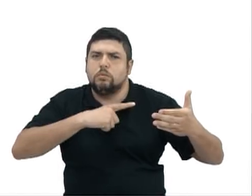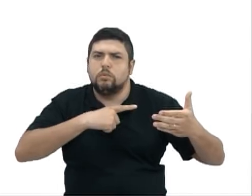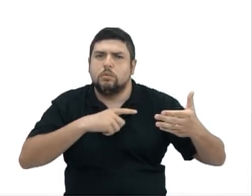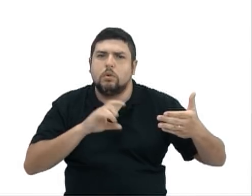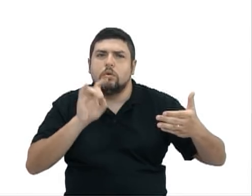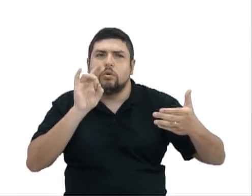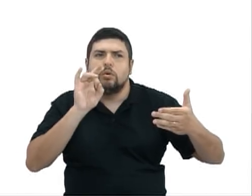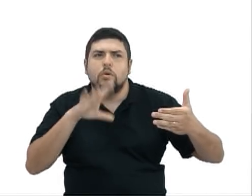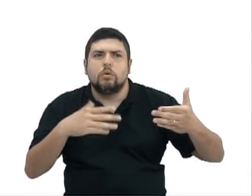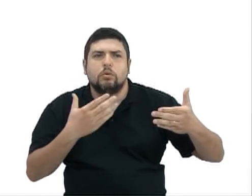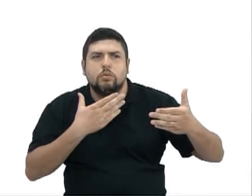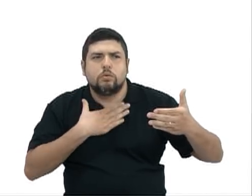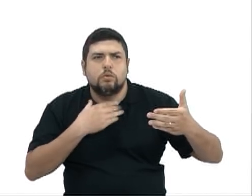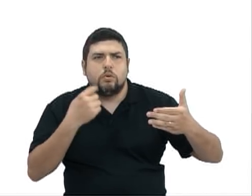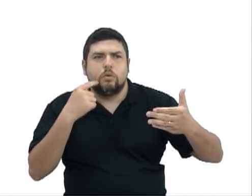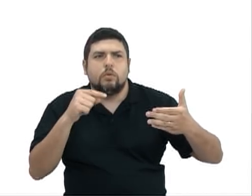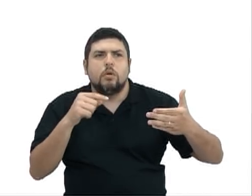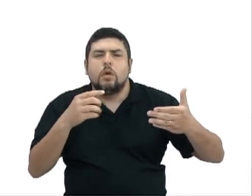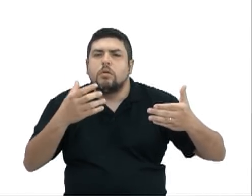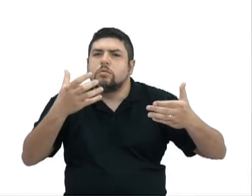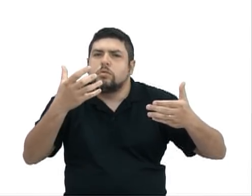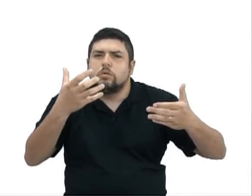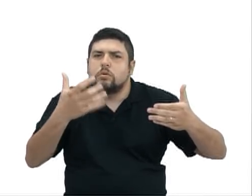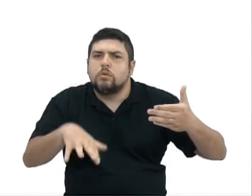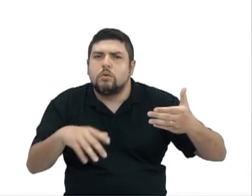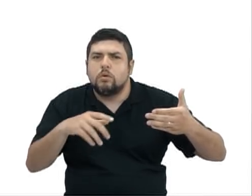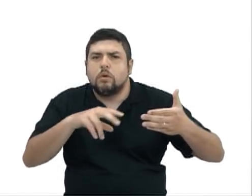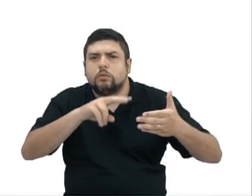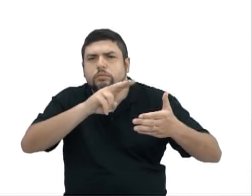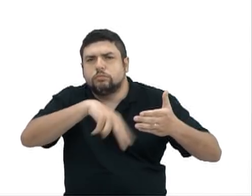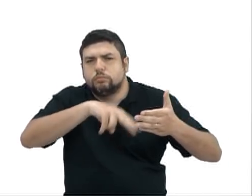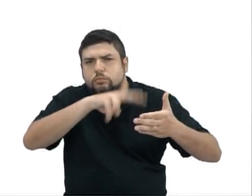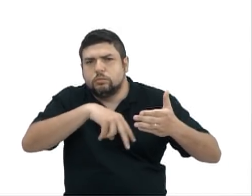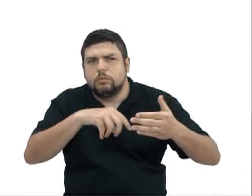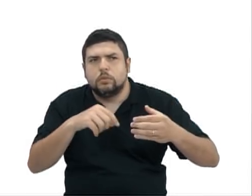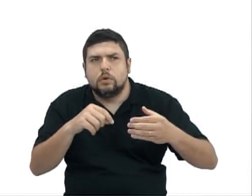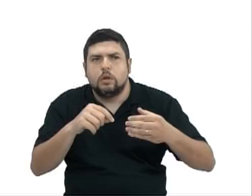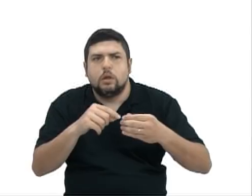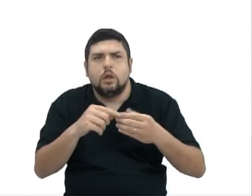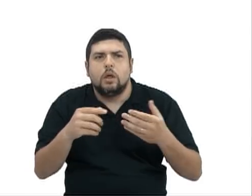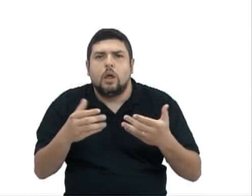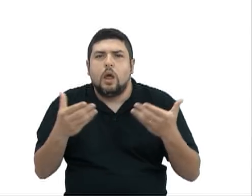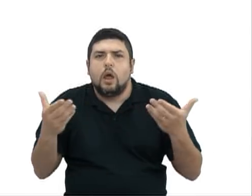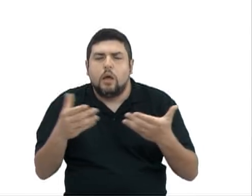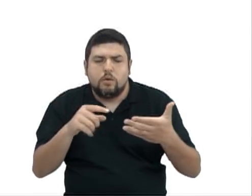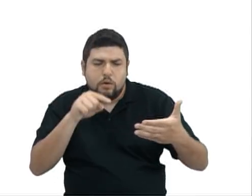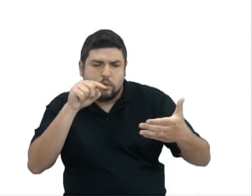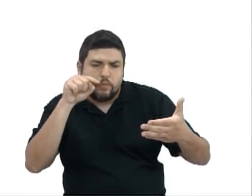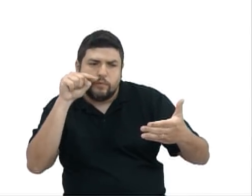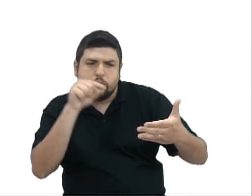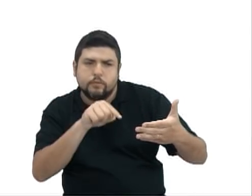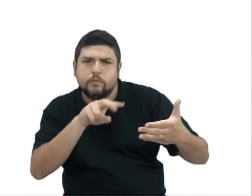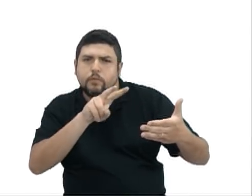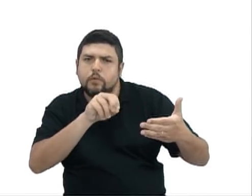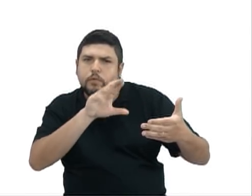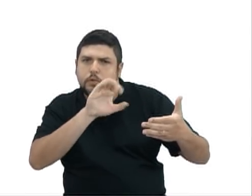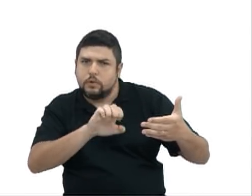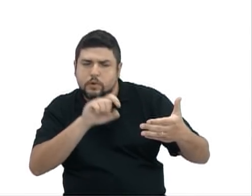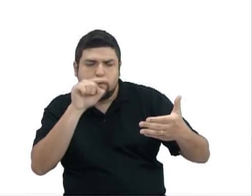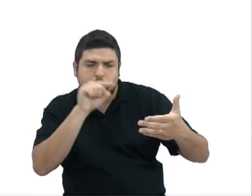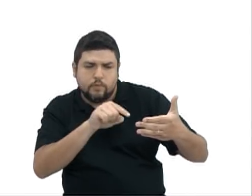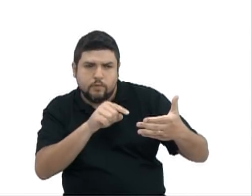Não quero que ninguém nunca leia. Ia morrer de tanta vergonha. Bom, agora você me dá licença, diário, que eu